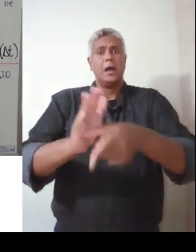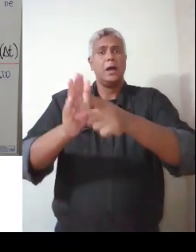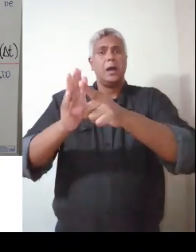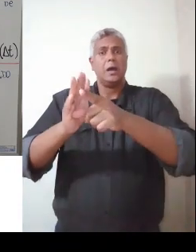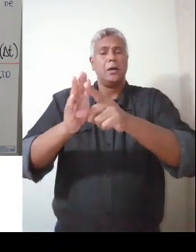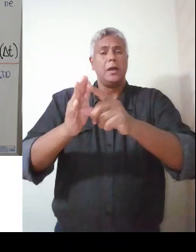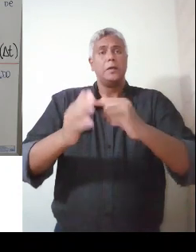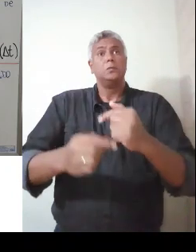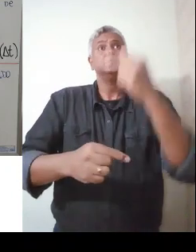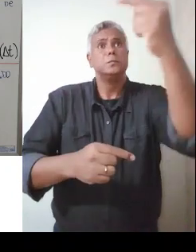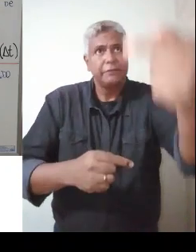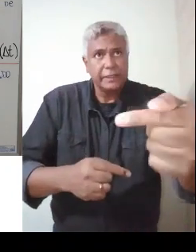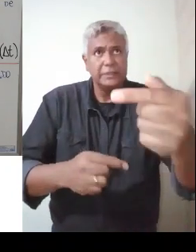anterior